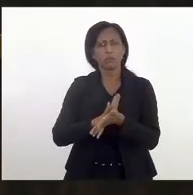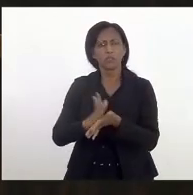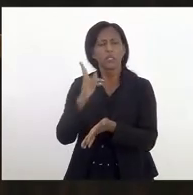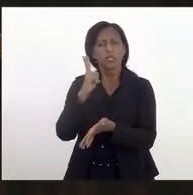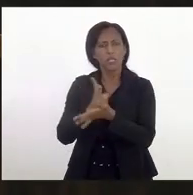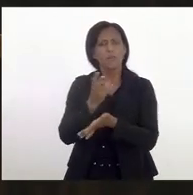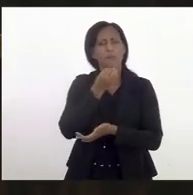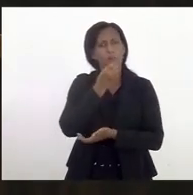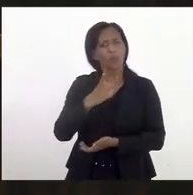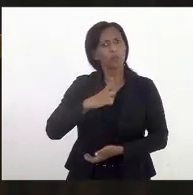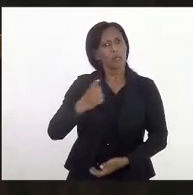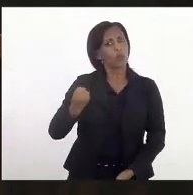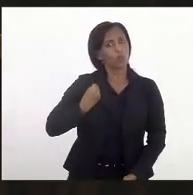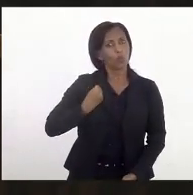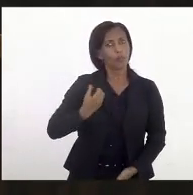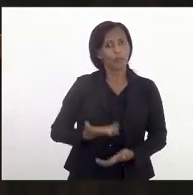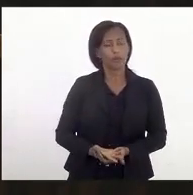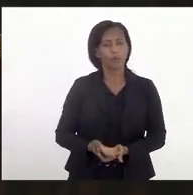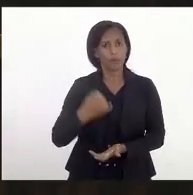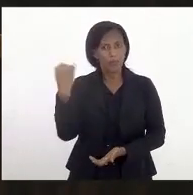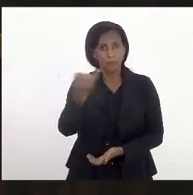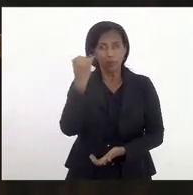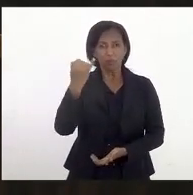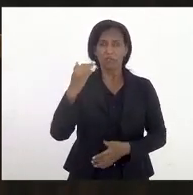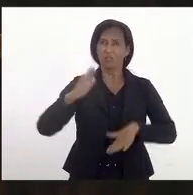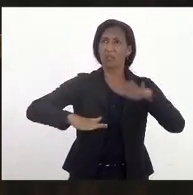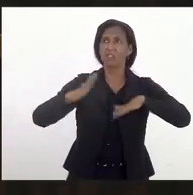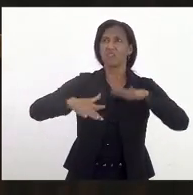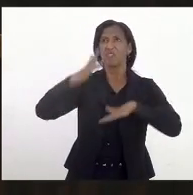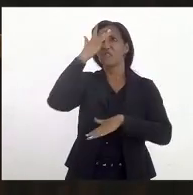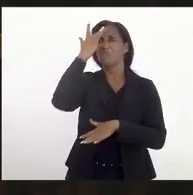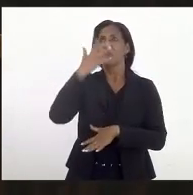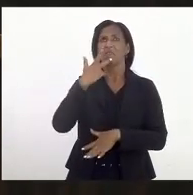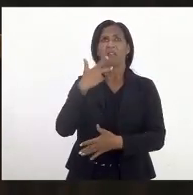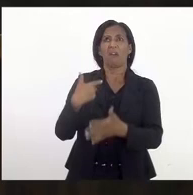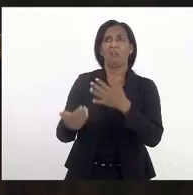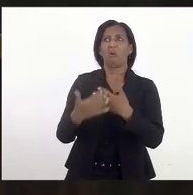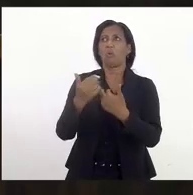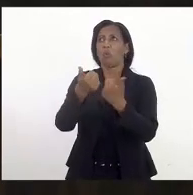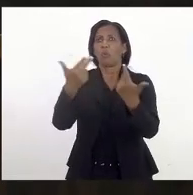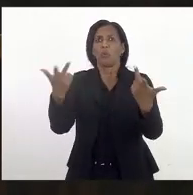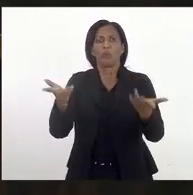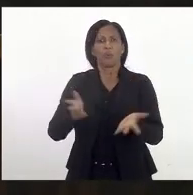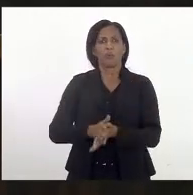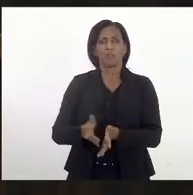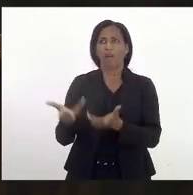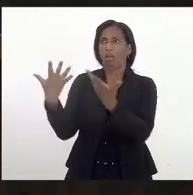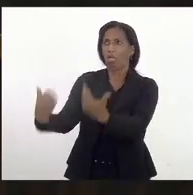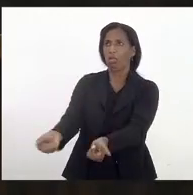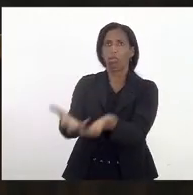ter os números do que é sempre o sujeito Fala qualquer coisa vai valendo valendo valendo